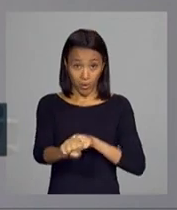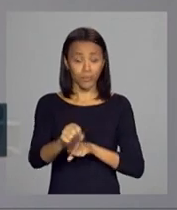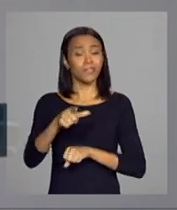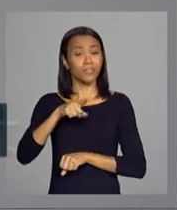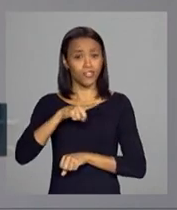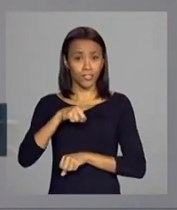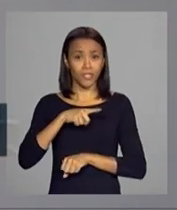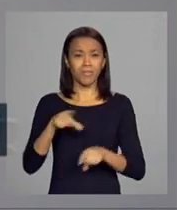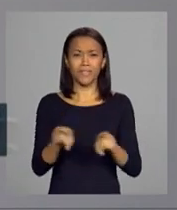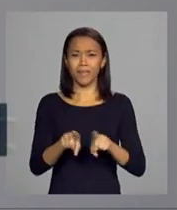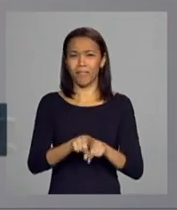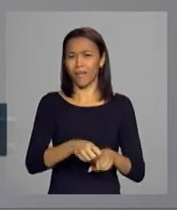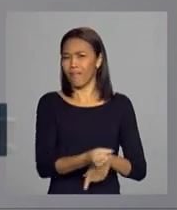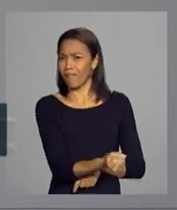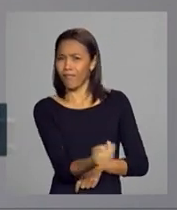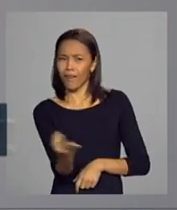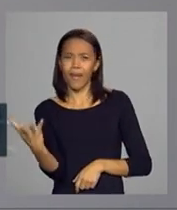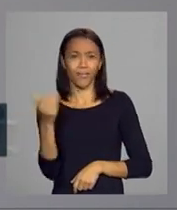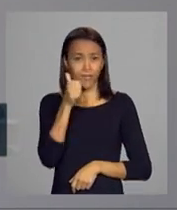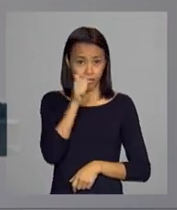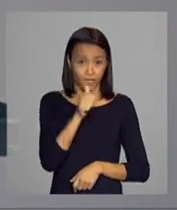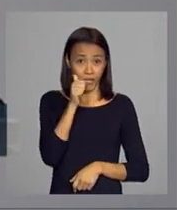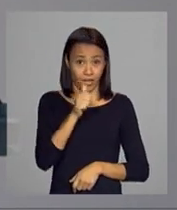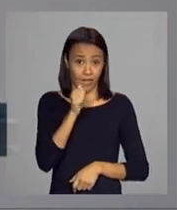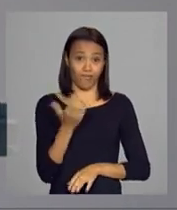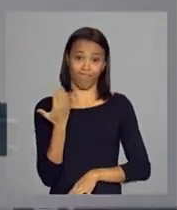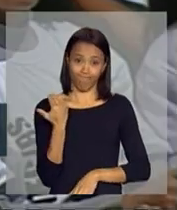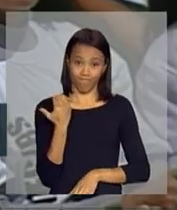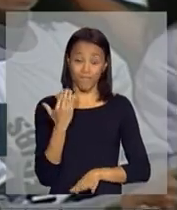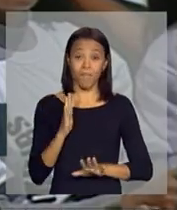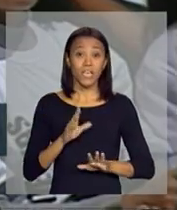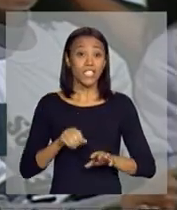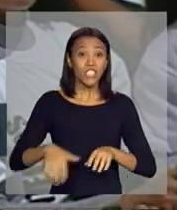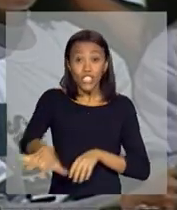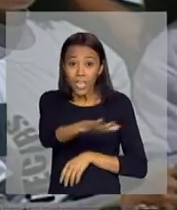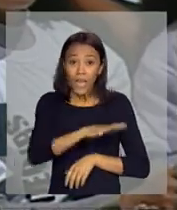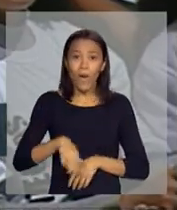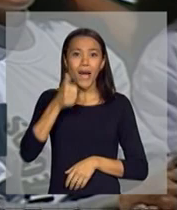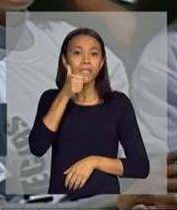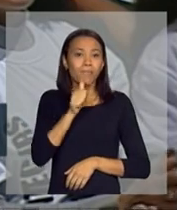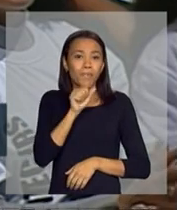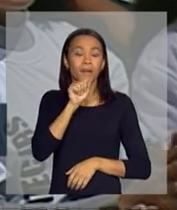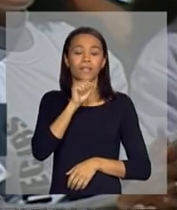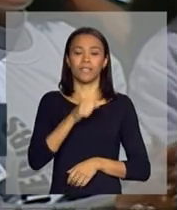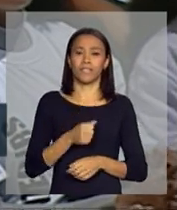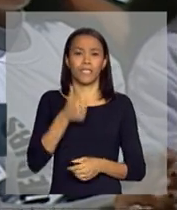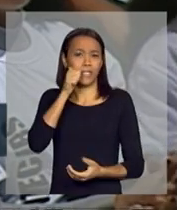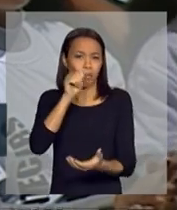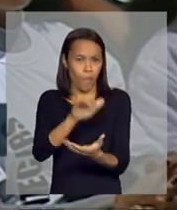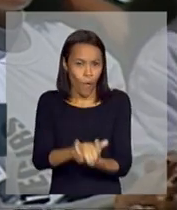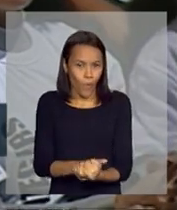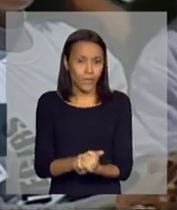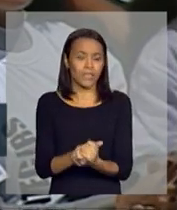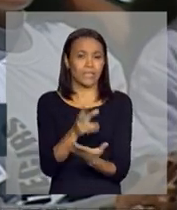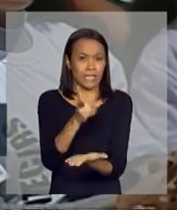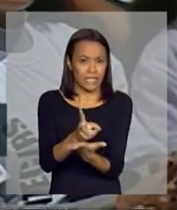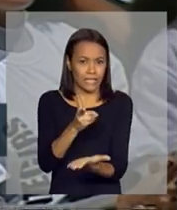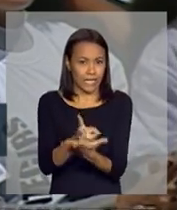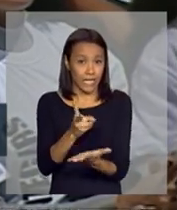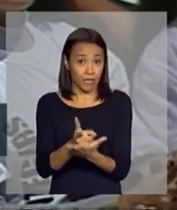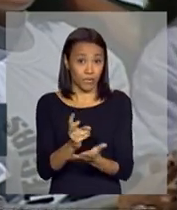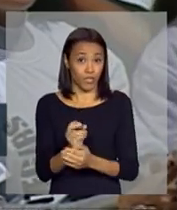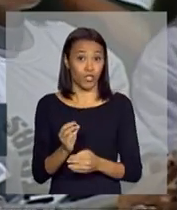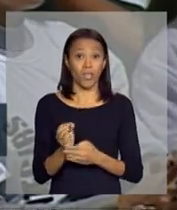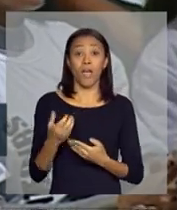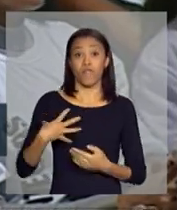tínhamos dezenas, centenas de mulheres. Em geral, as mães e as esposas acompanhando os seus